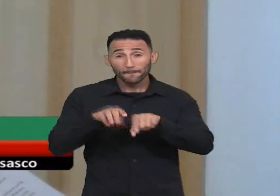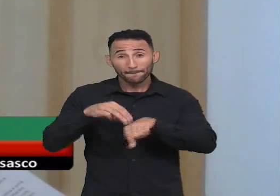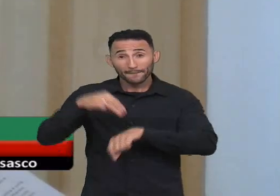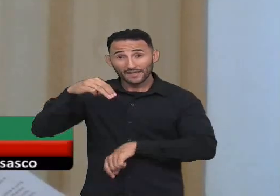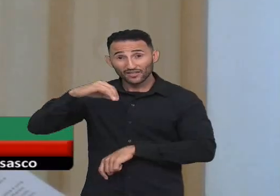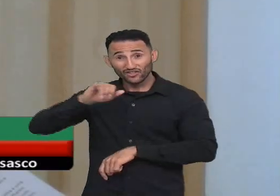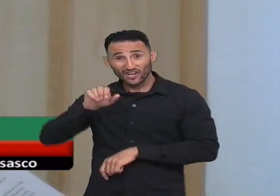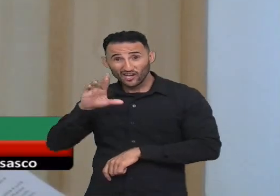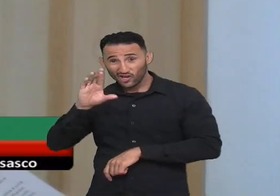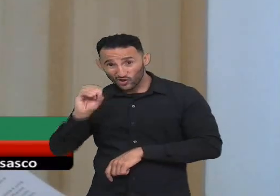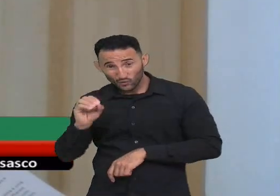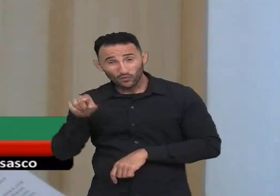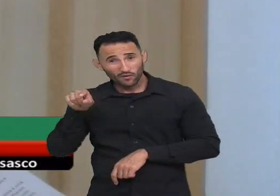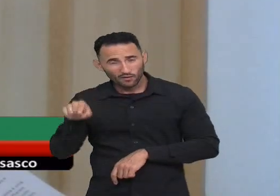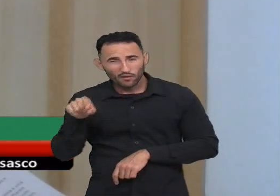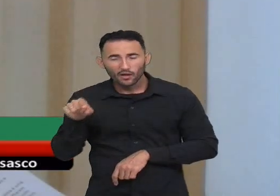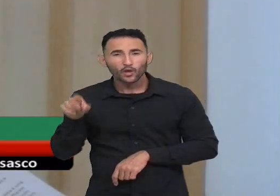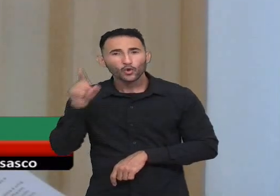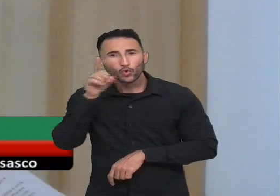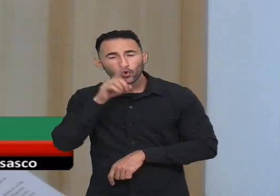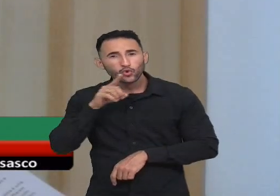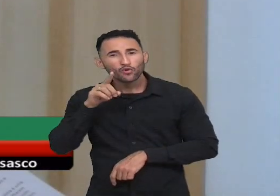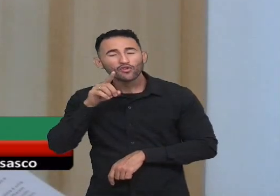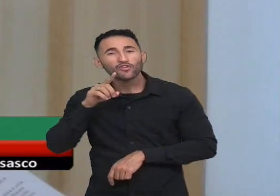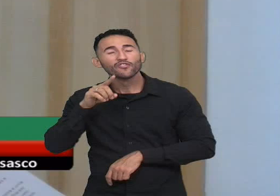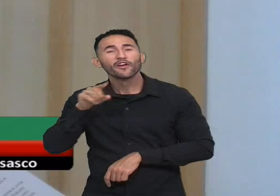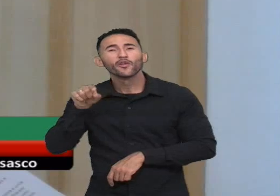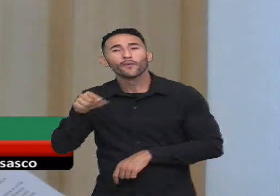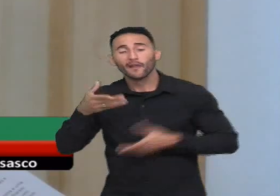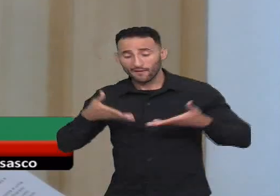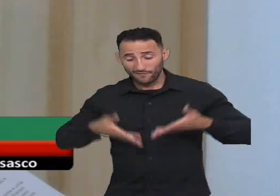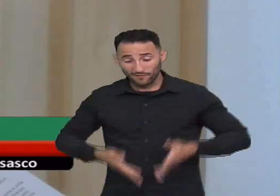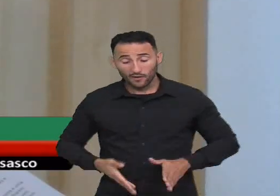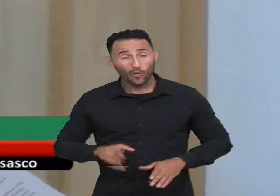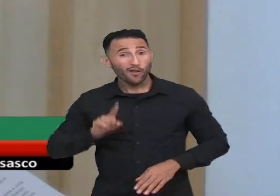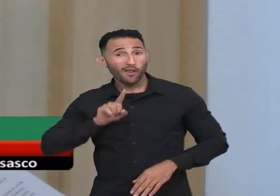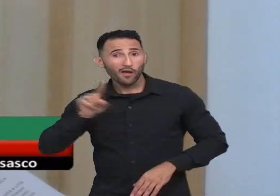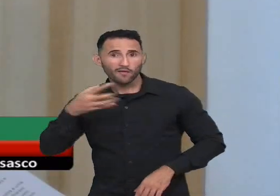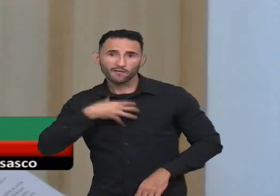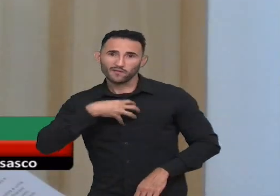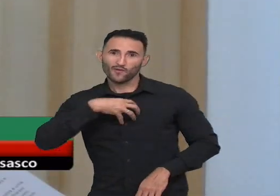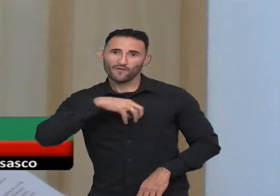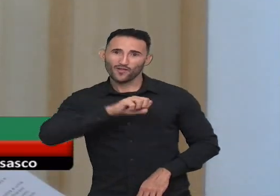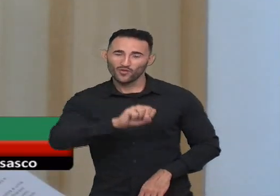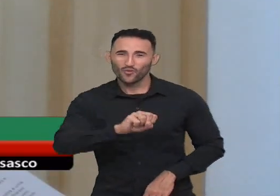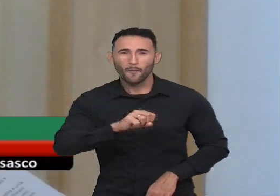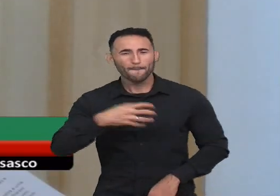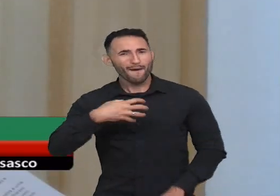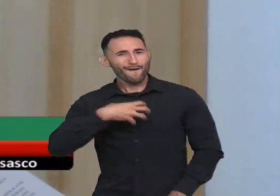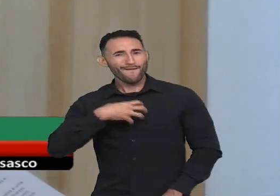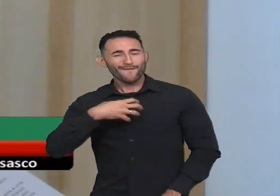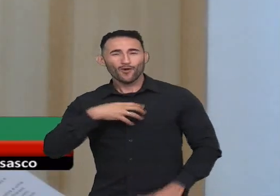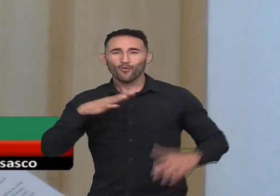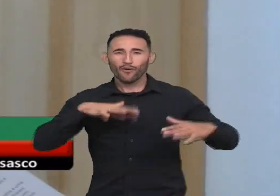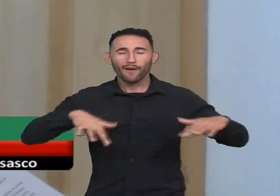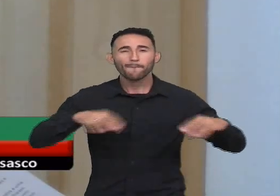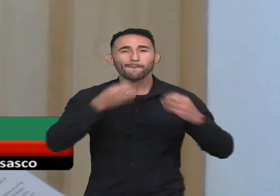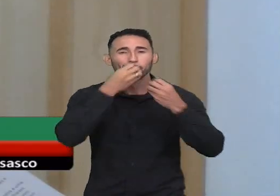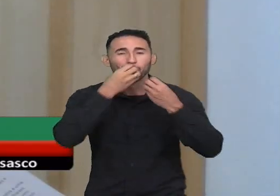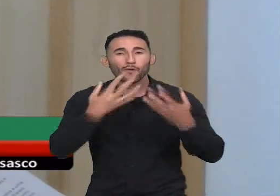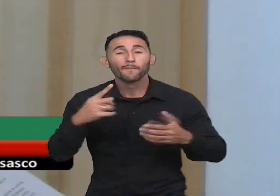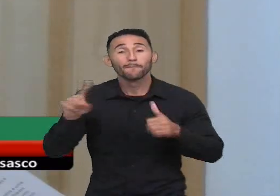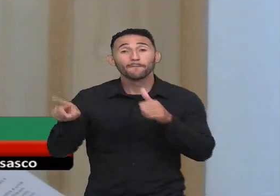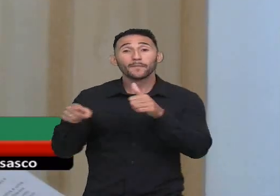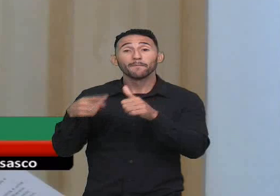estou concluindo, Domingos Jairo Sena, o mestre Jairinho nasceu na cidade de Salvador, na Bahia, terra boa, dia 1º de